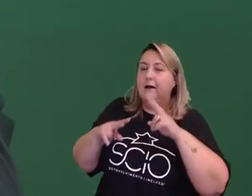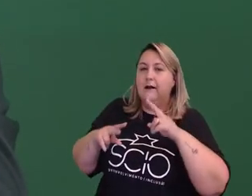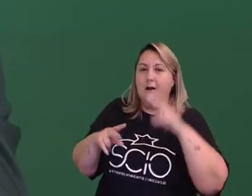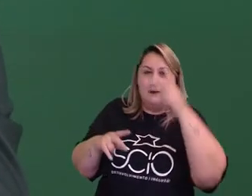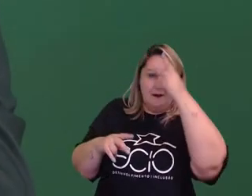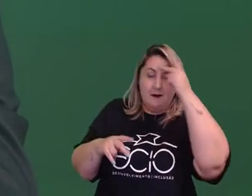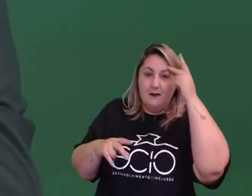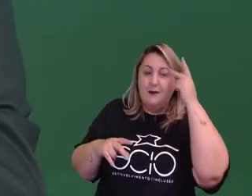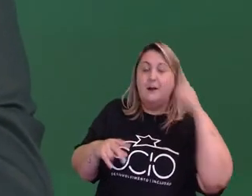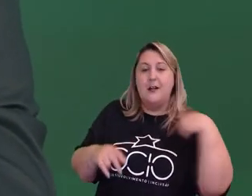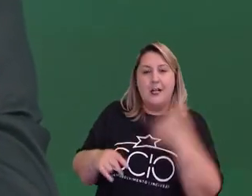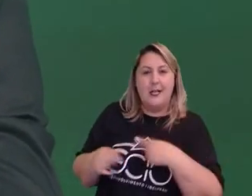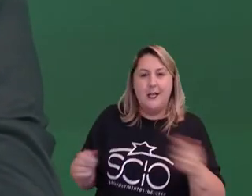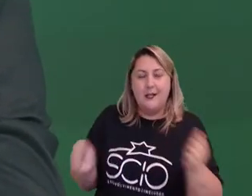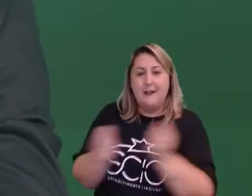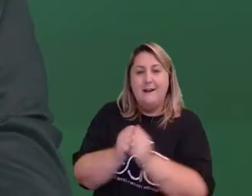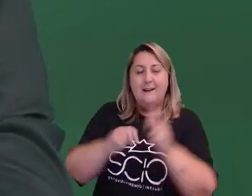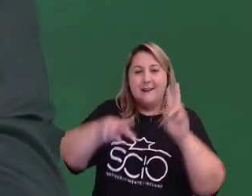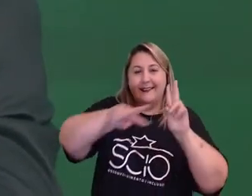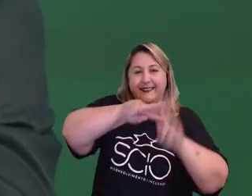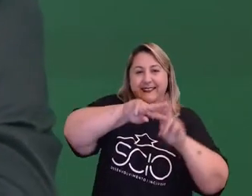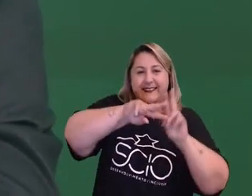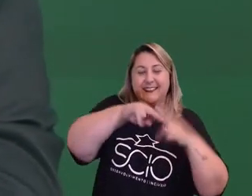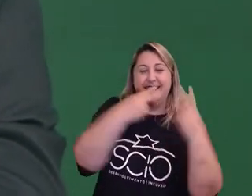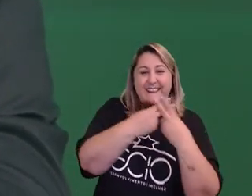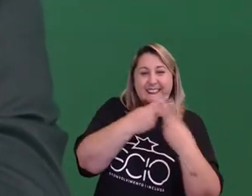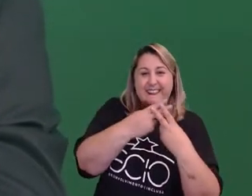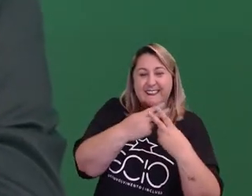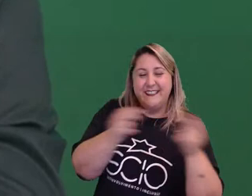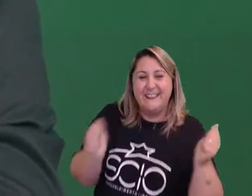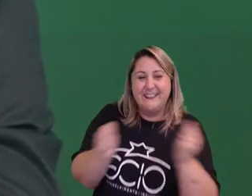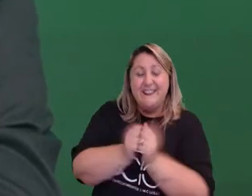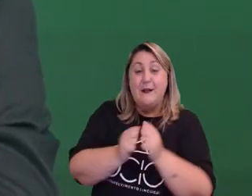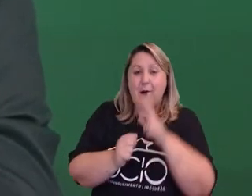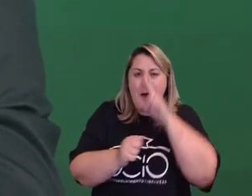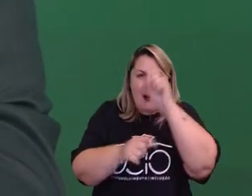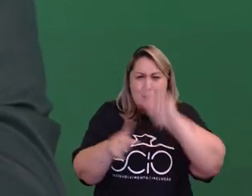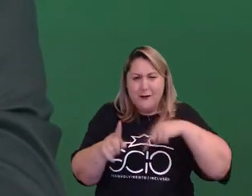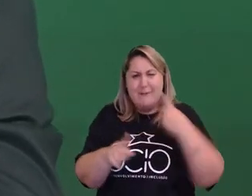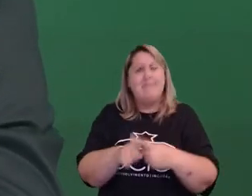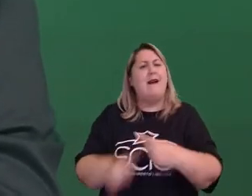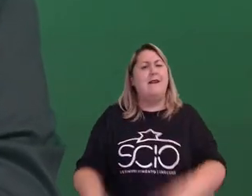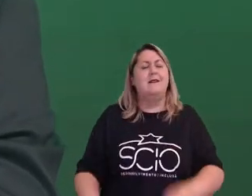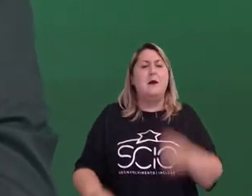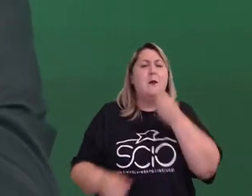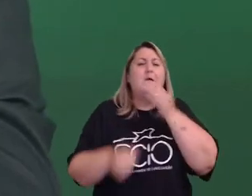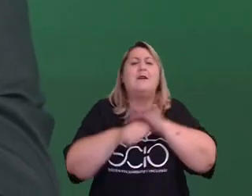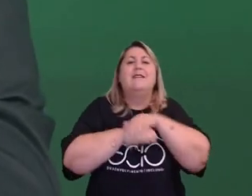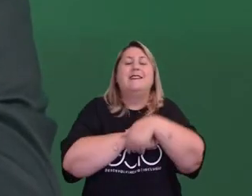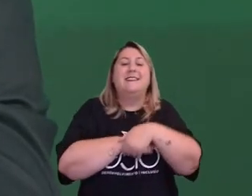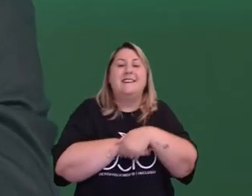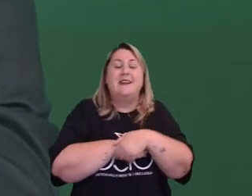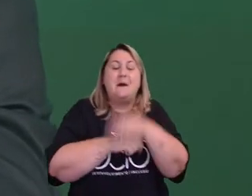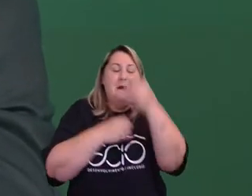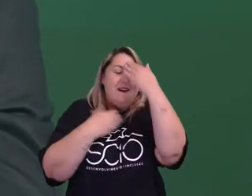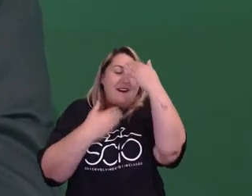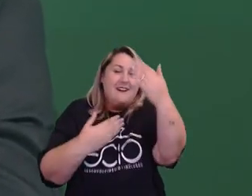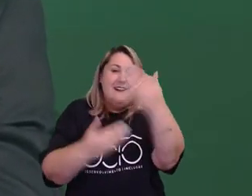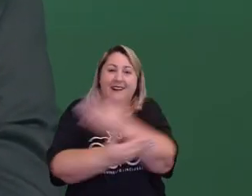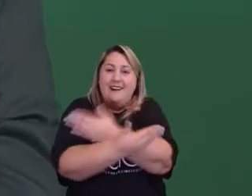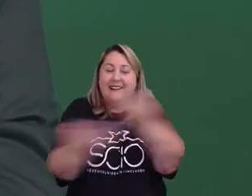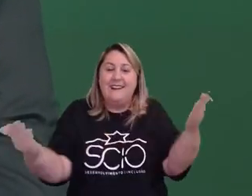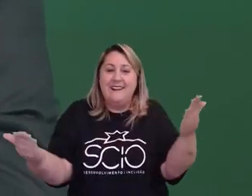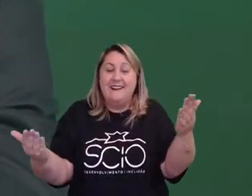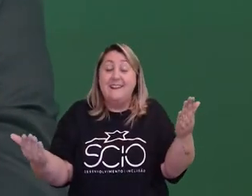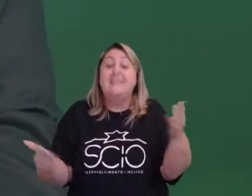fale: tamo junto. Hashtag juntos somos mais forte. Boa noite, turma. Muito obrigado a